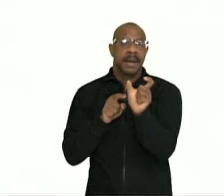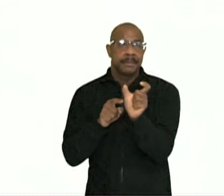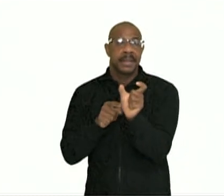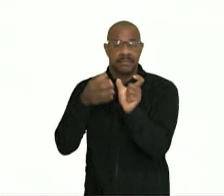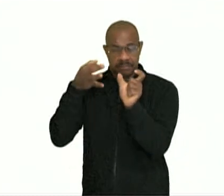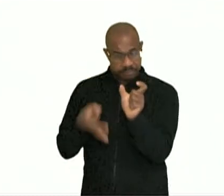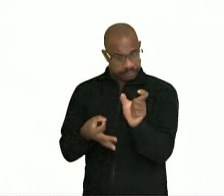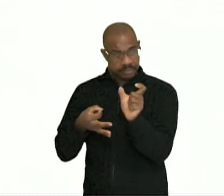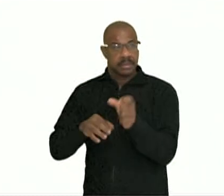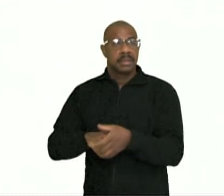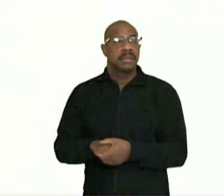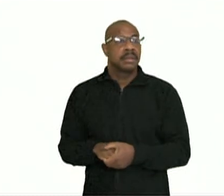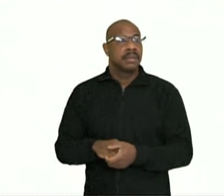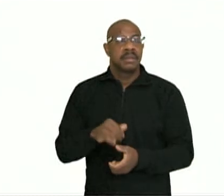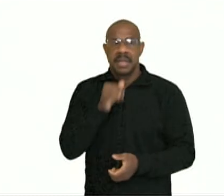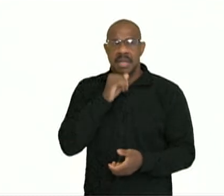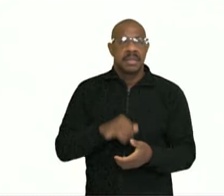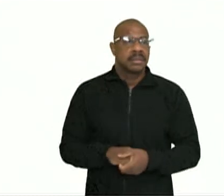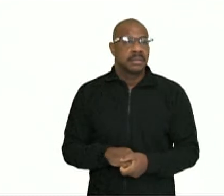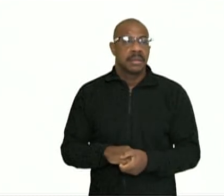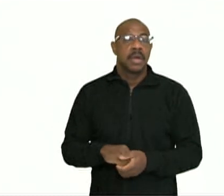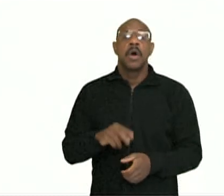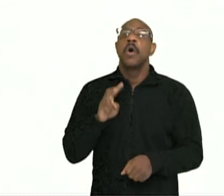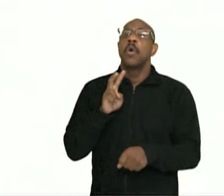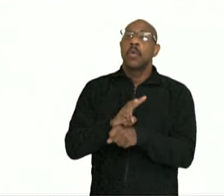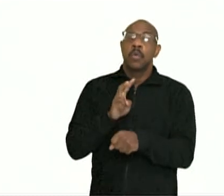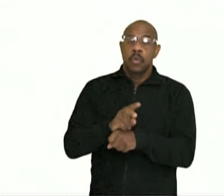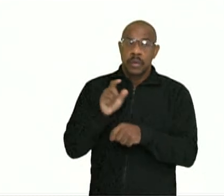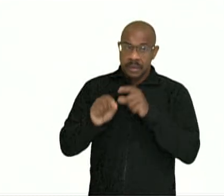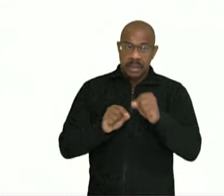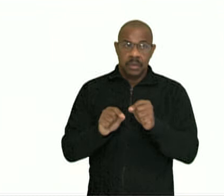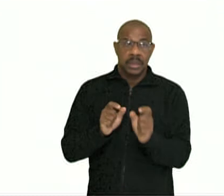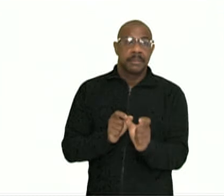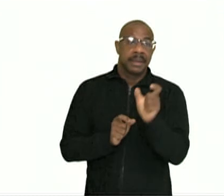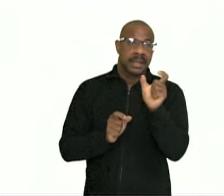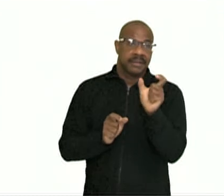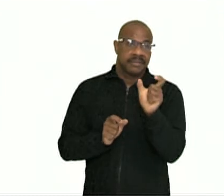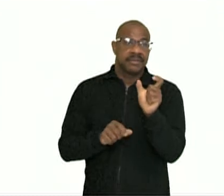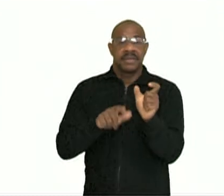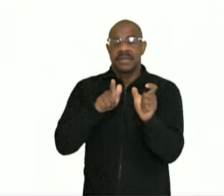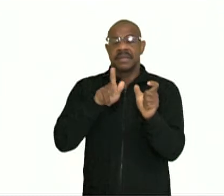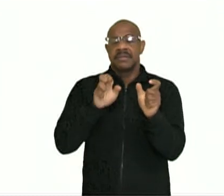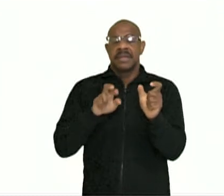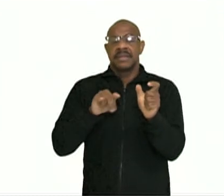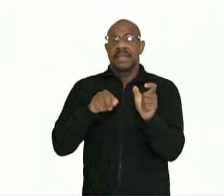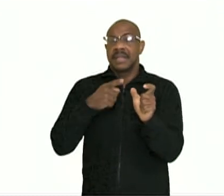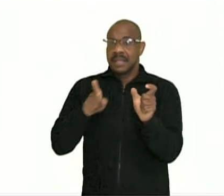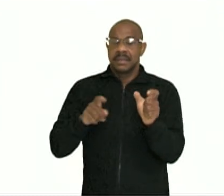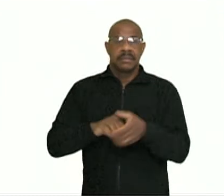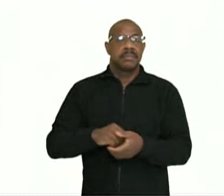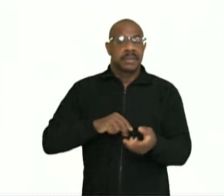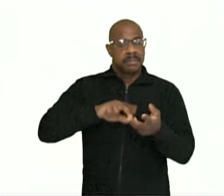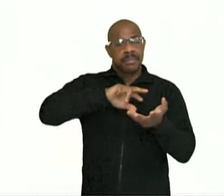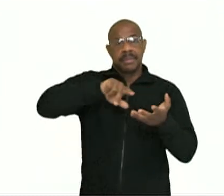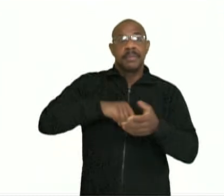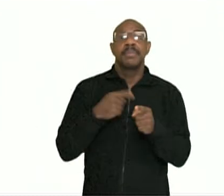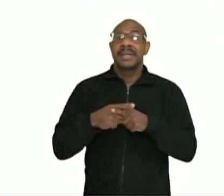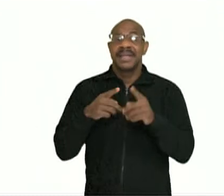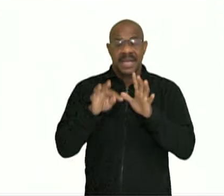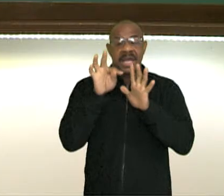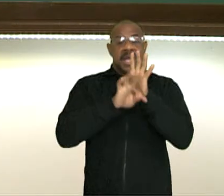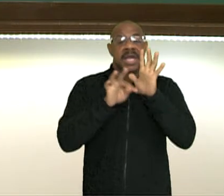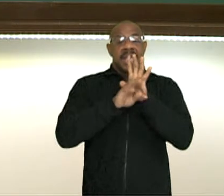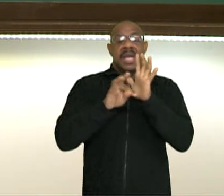e generalizações. Cuide muito com generalizações, porque é um artigo de opinião e você está pondo a tua tese, você não